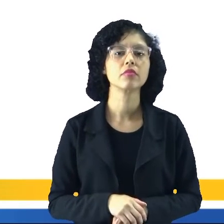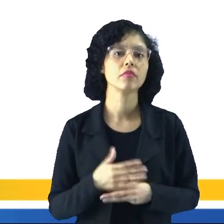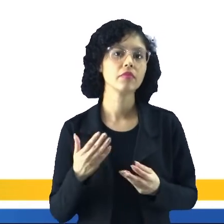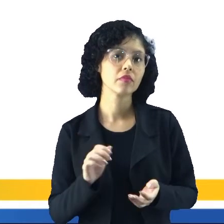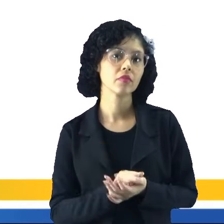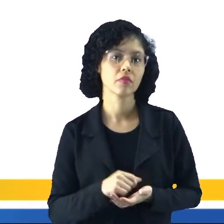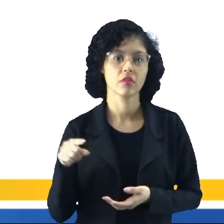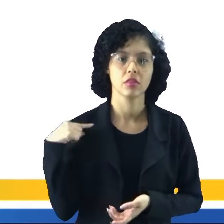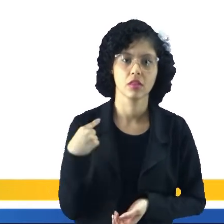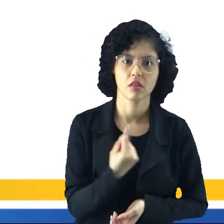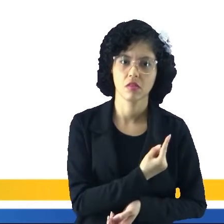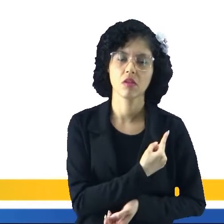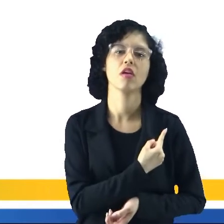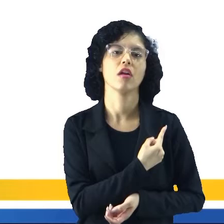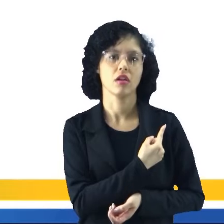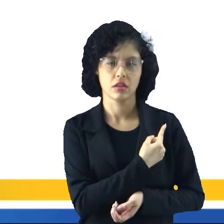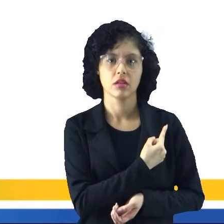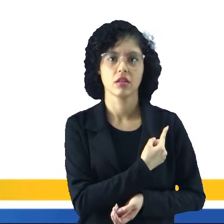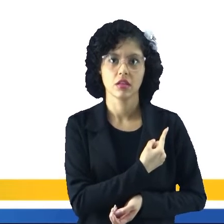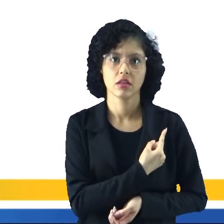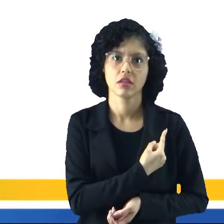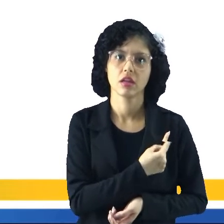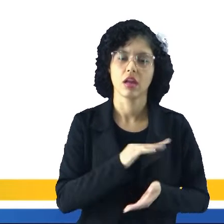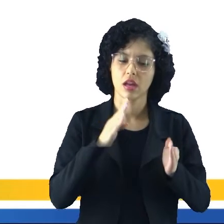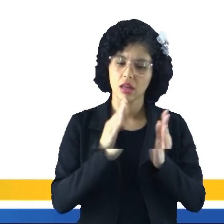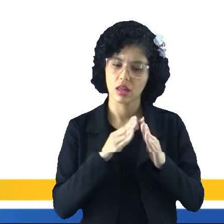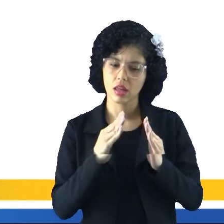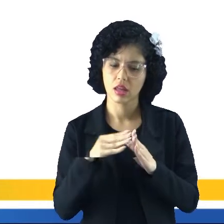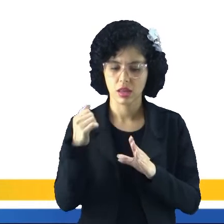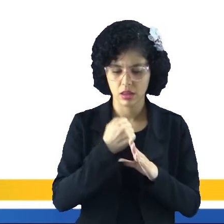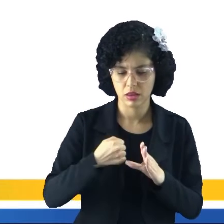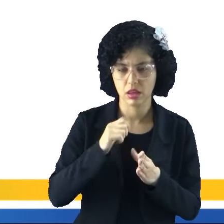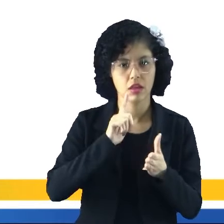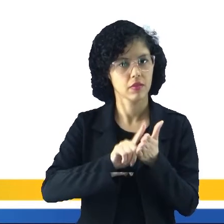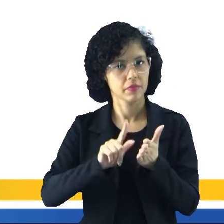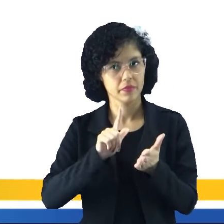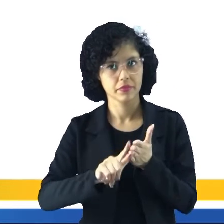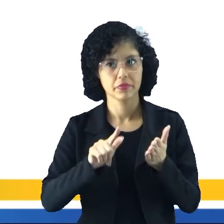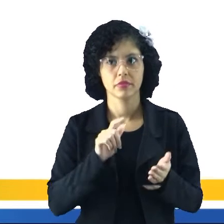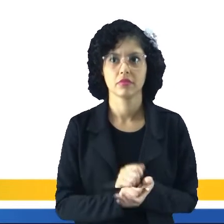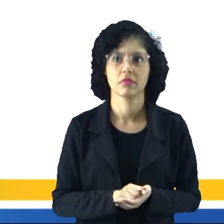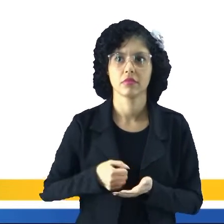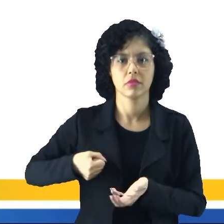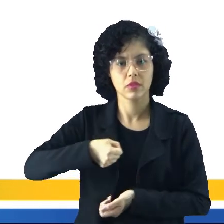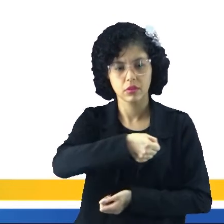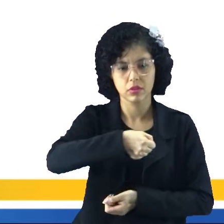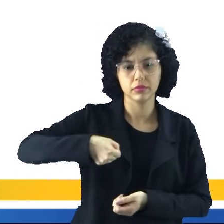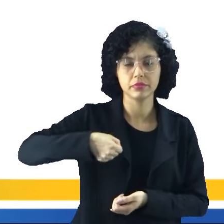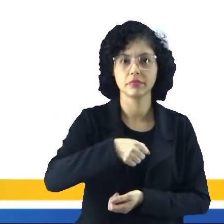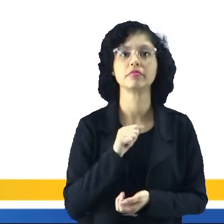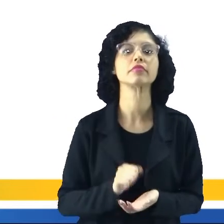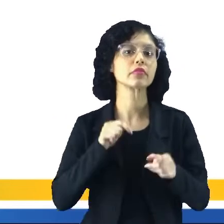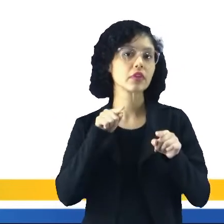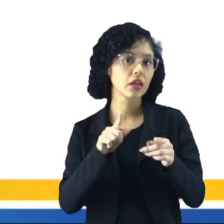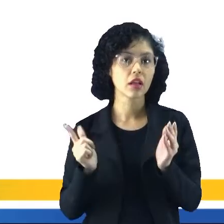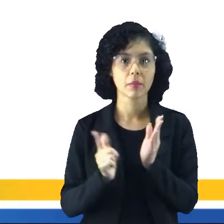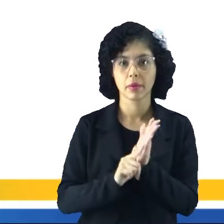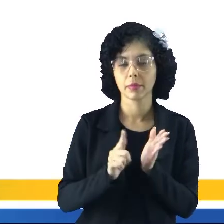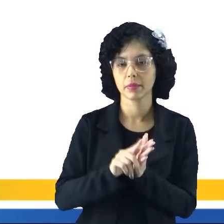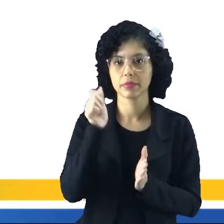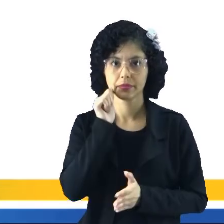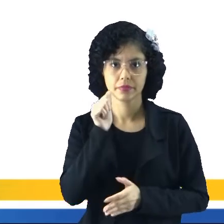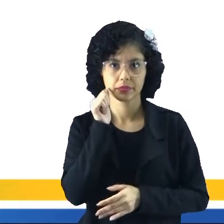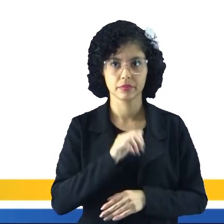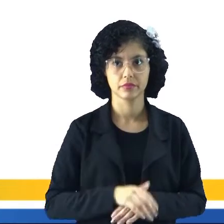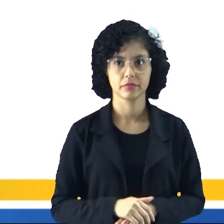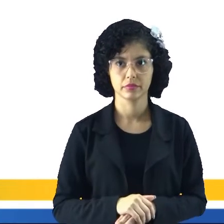nossa missão, dar conta de casa, de cozinhar, de lavar, de passar, né? Esse é o papel da mulher,